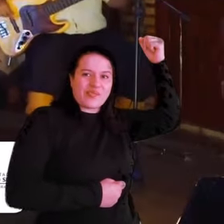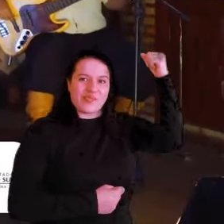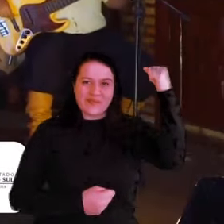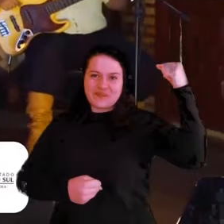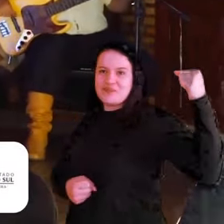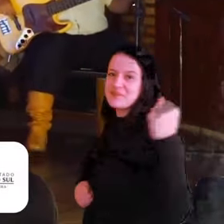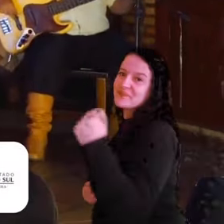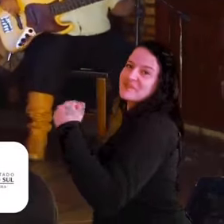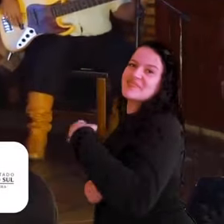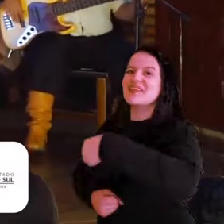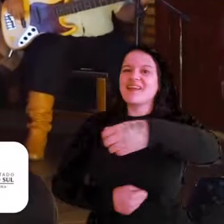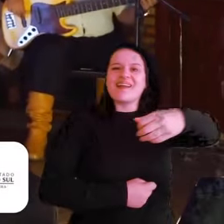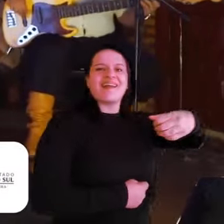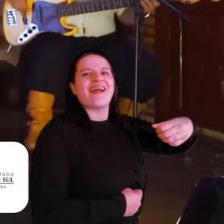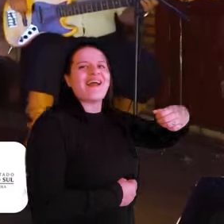chegando.